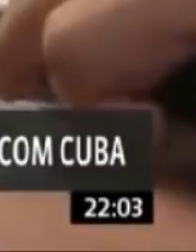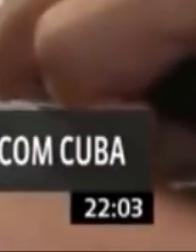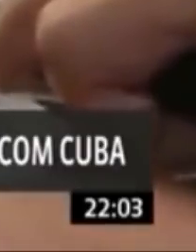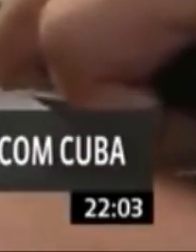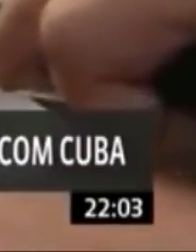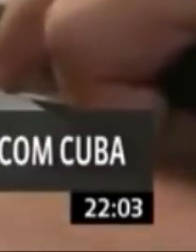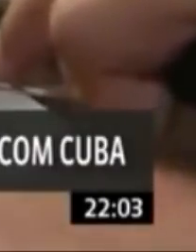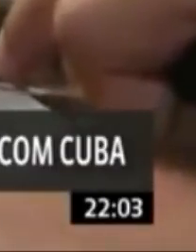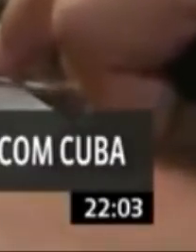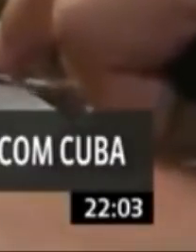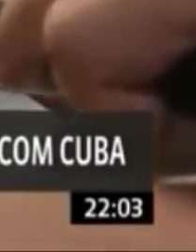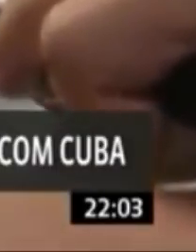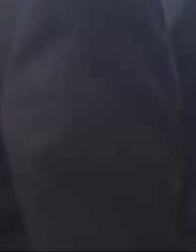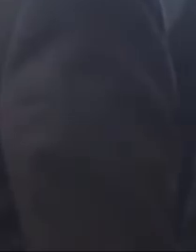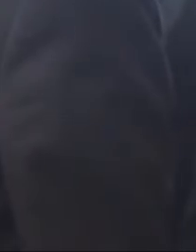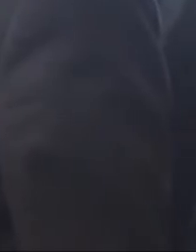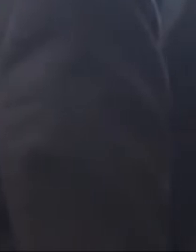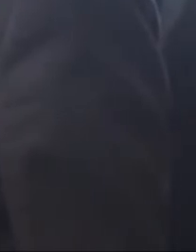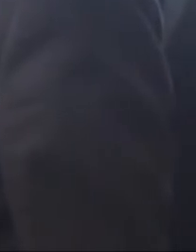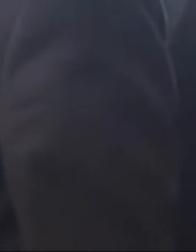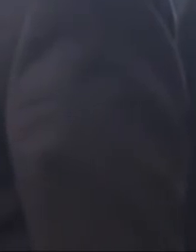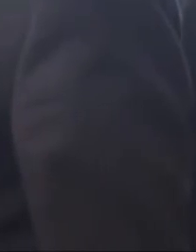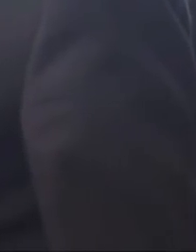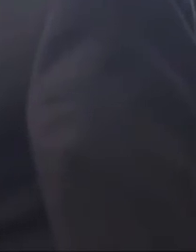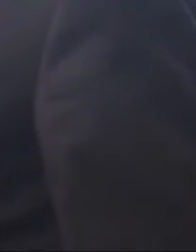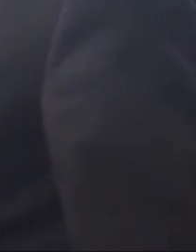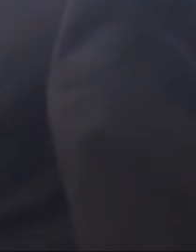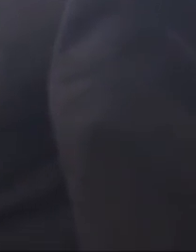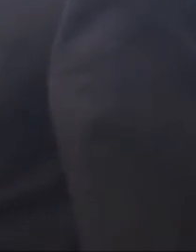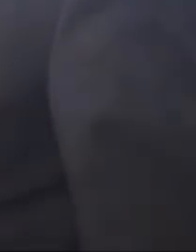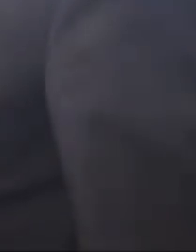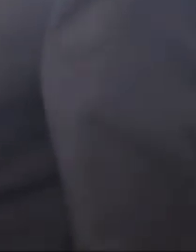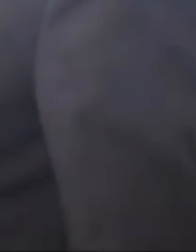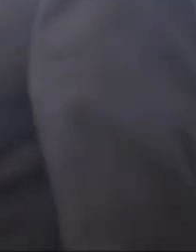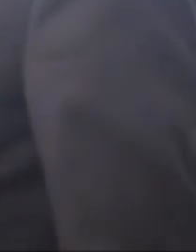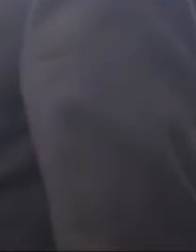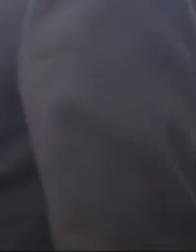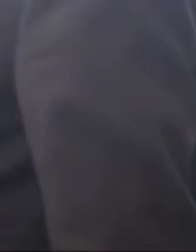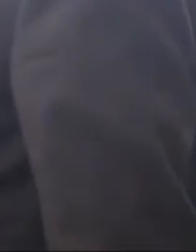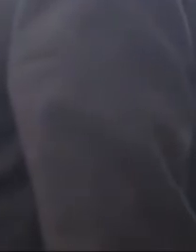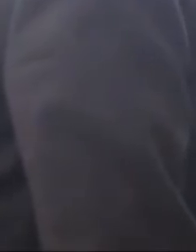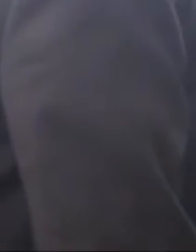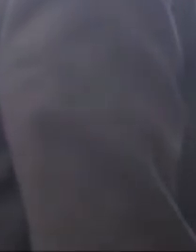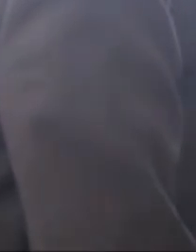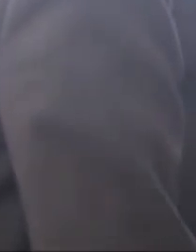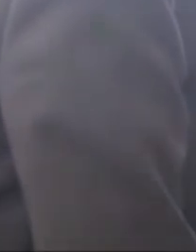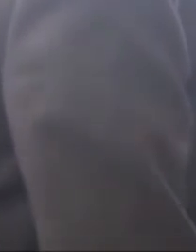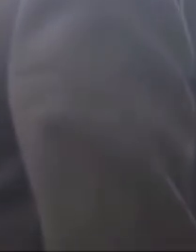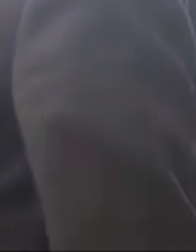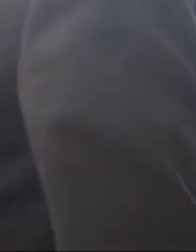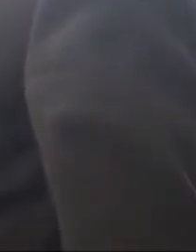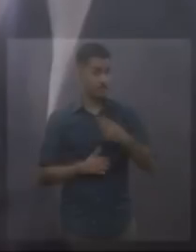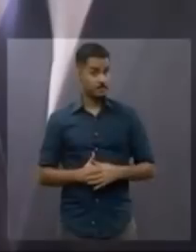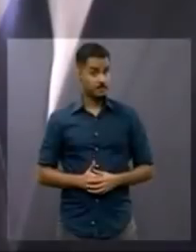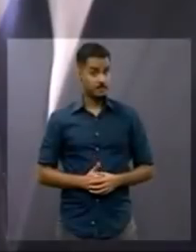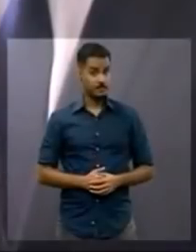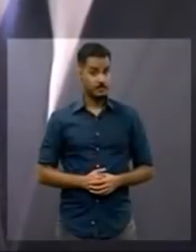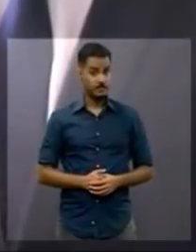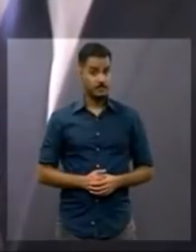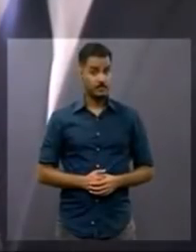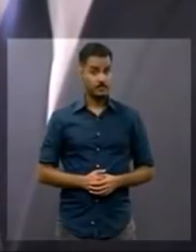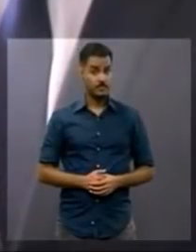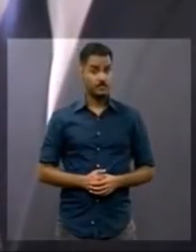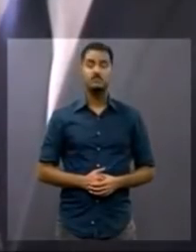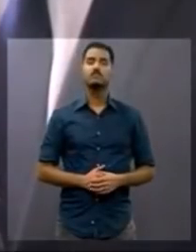vamos apresentar o remédio. Vocês mesmos, eu duvido quem queira ser atendido pelos cubanos, porque não temos qualquer comprovação que seja cubano. Não